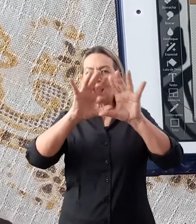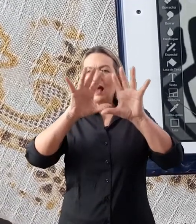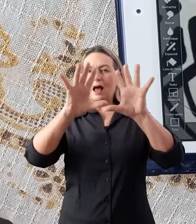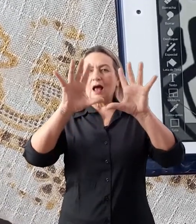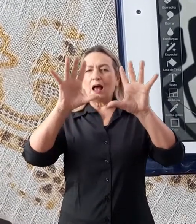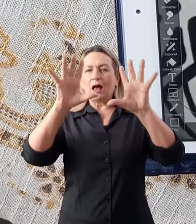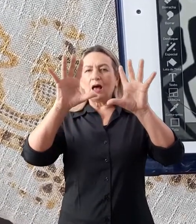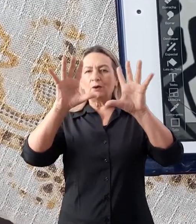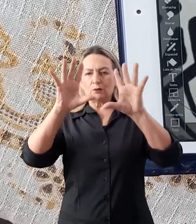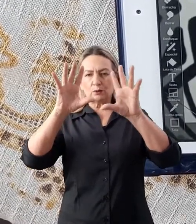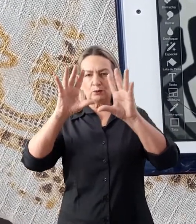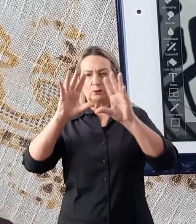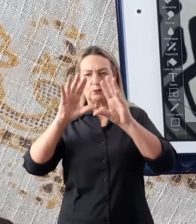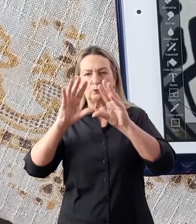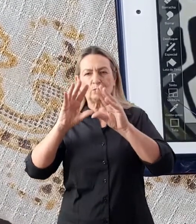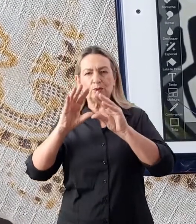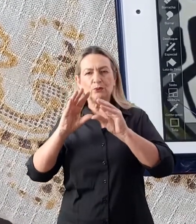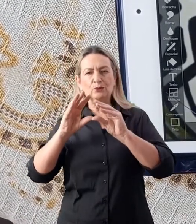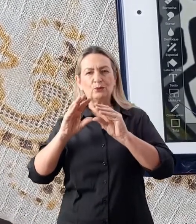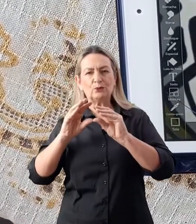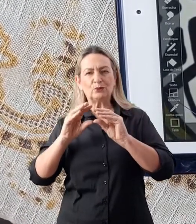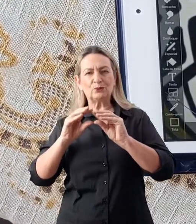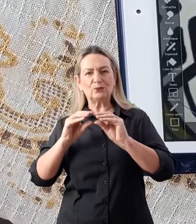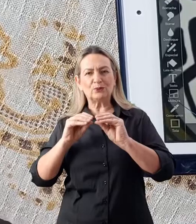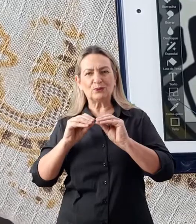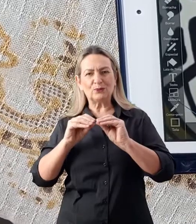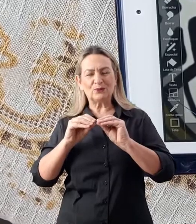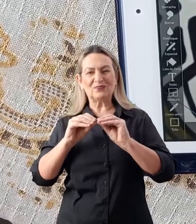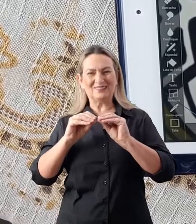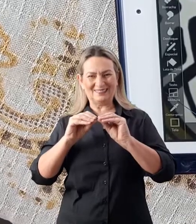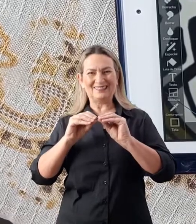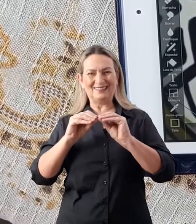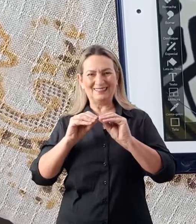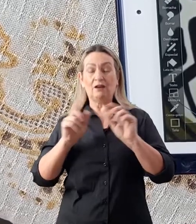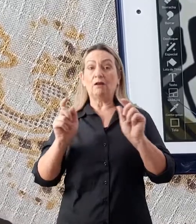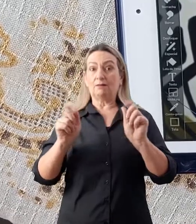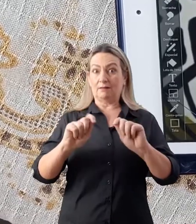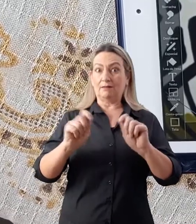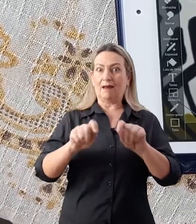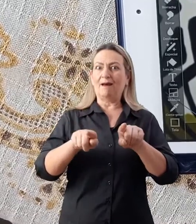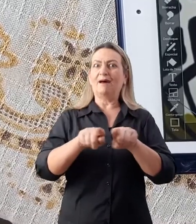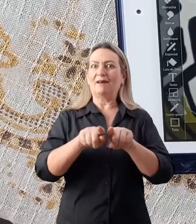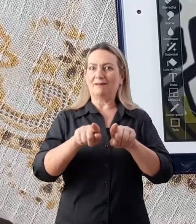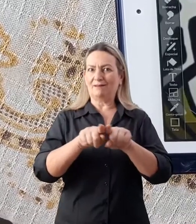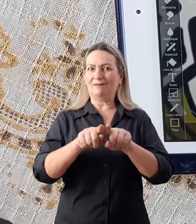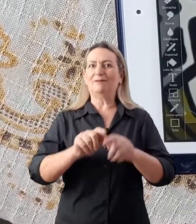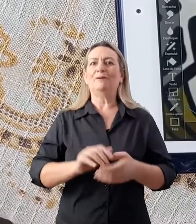claro para um amarelo mais escuro.